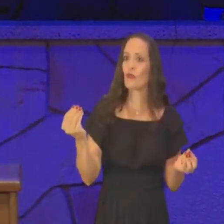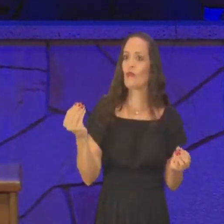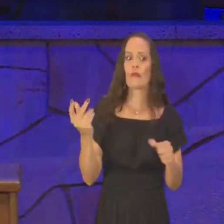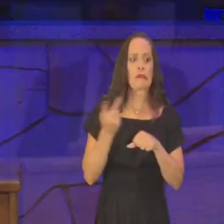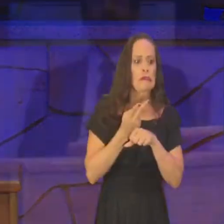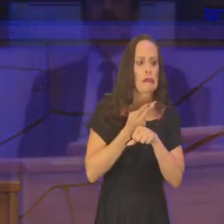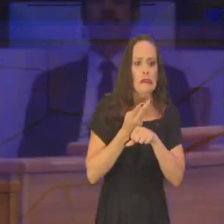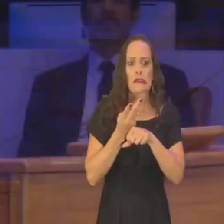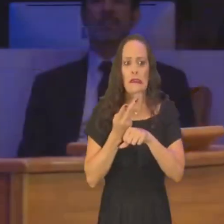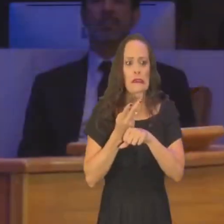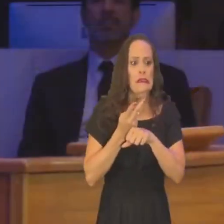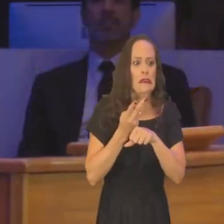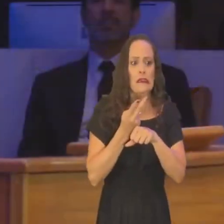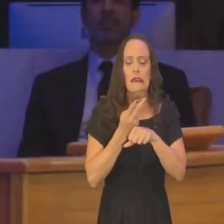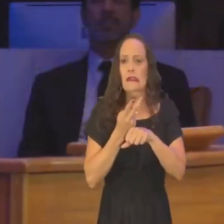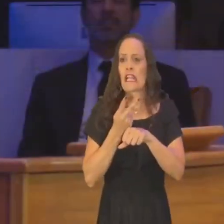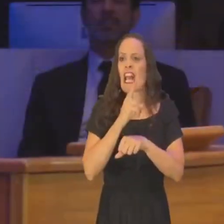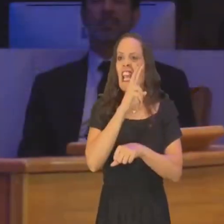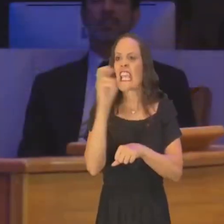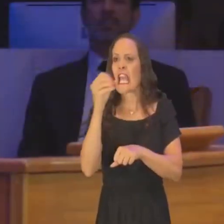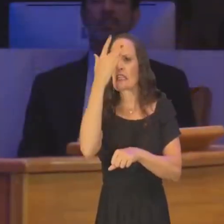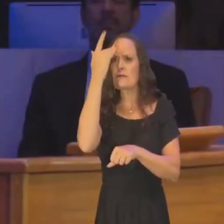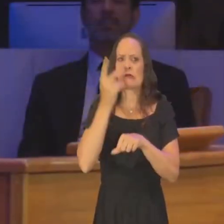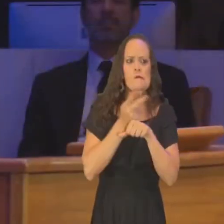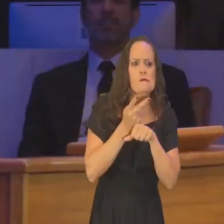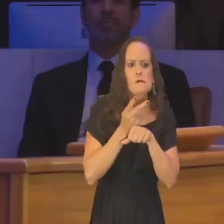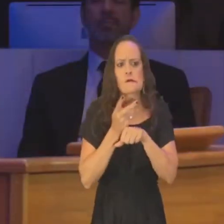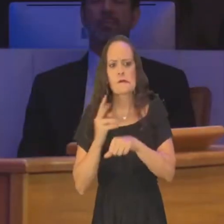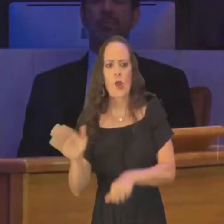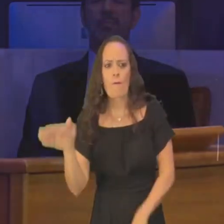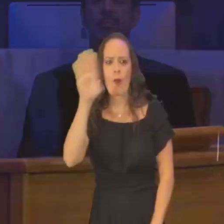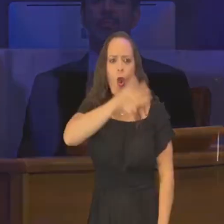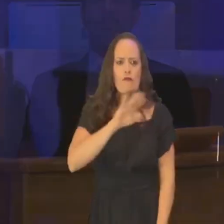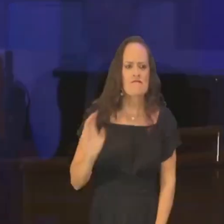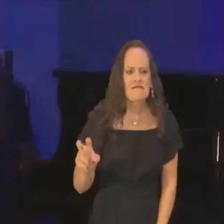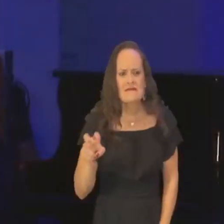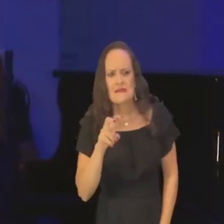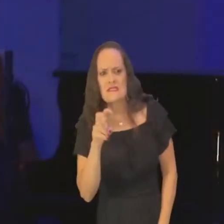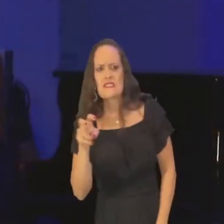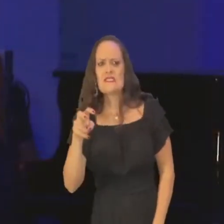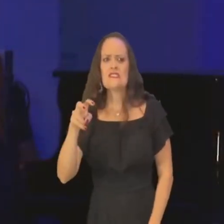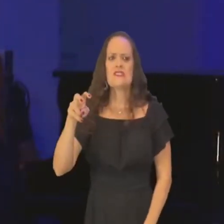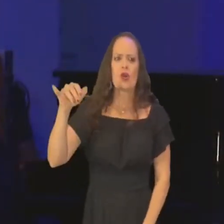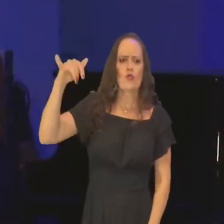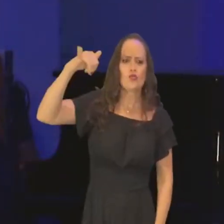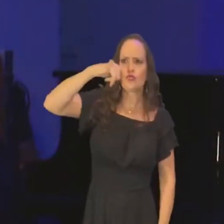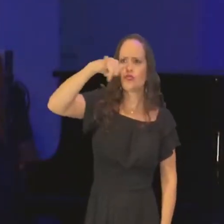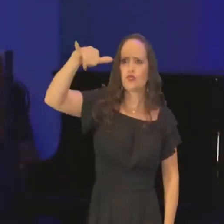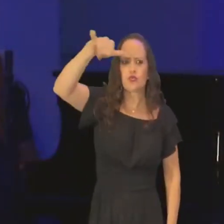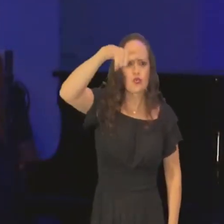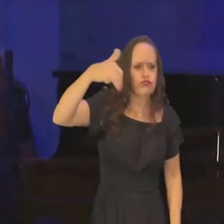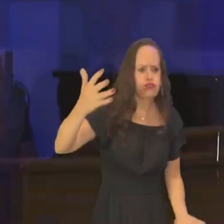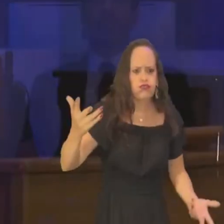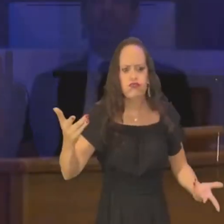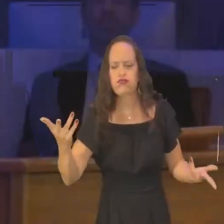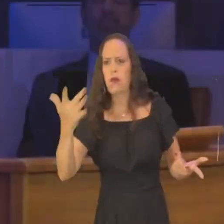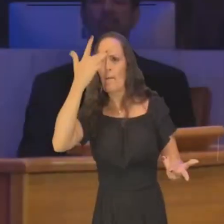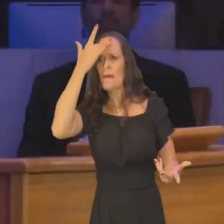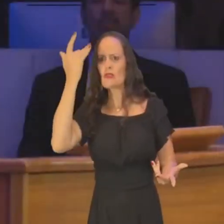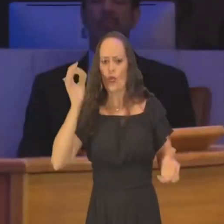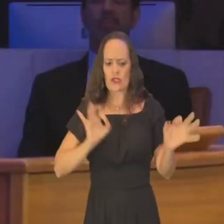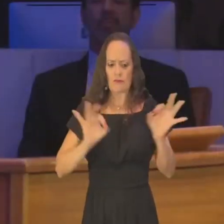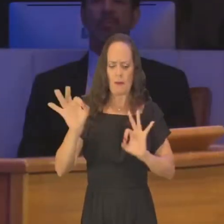o encontrou. Mais de 500 pessoas procurando por aquele rapaz. Drones, profissionais